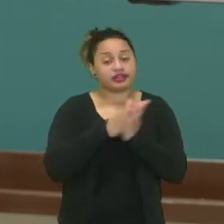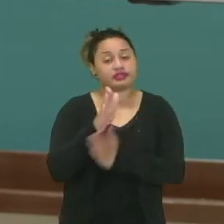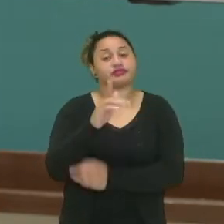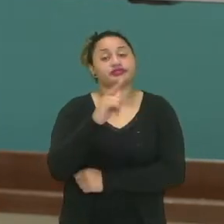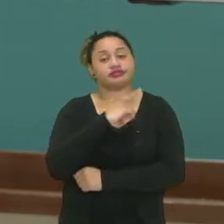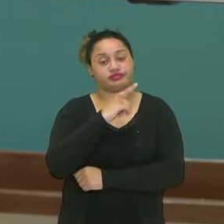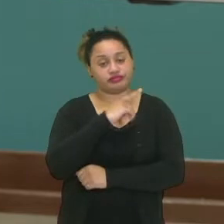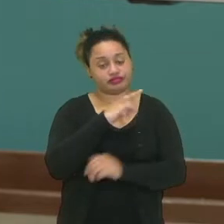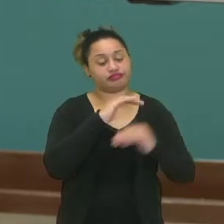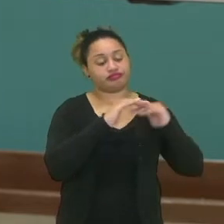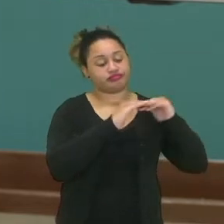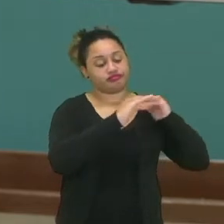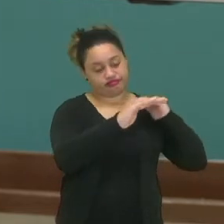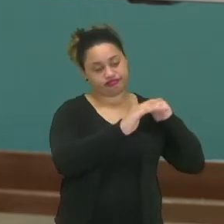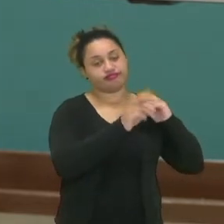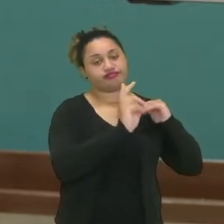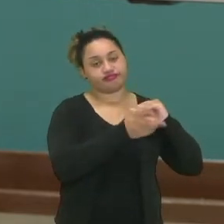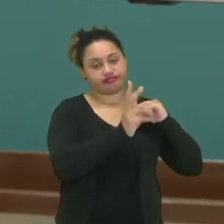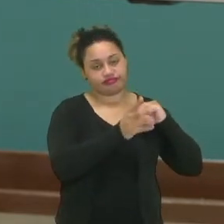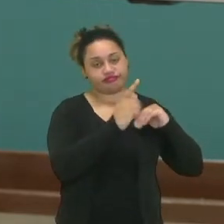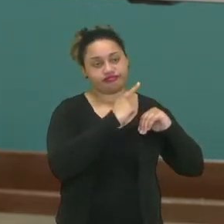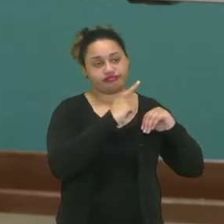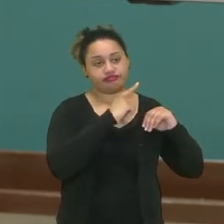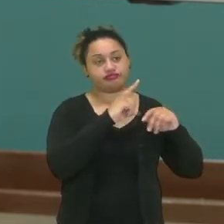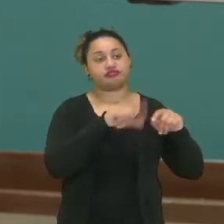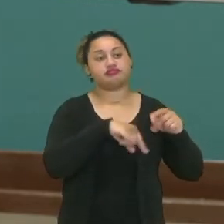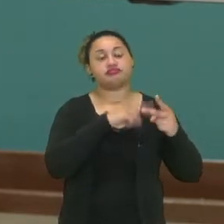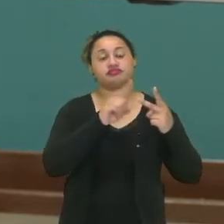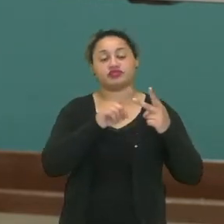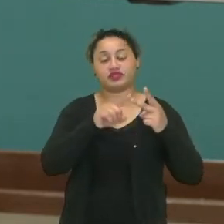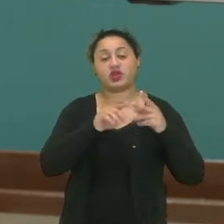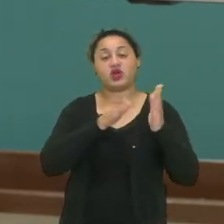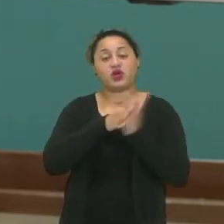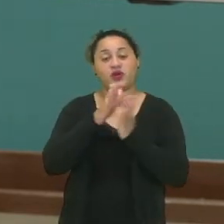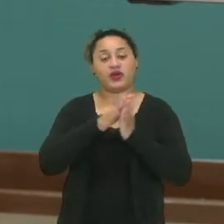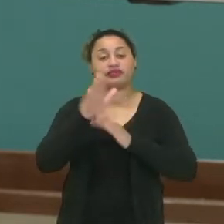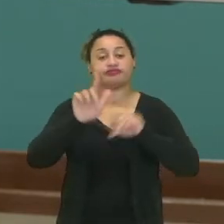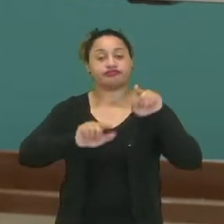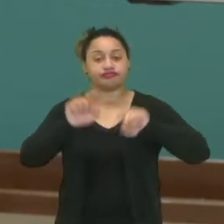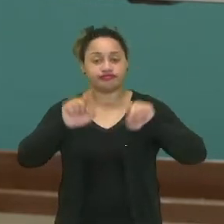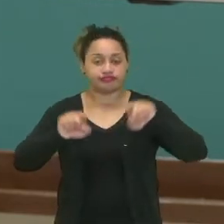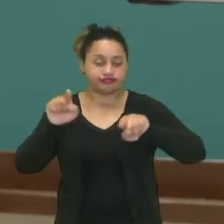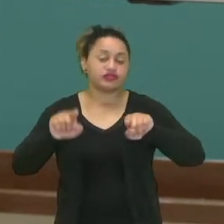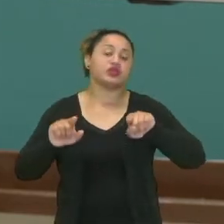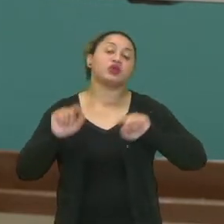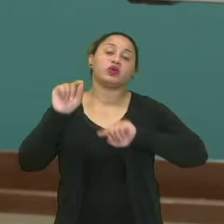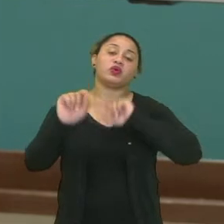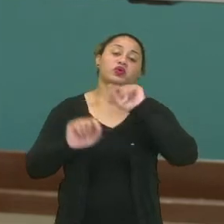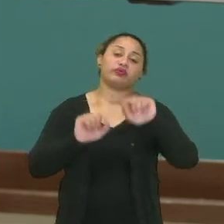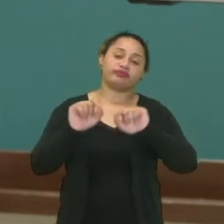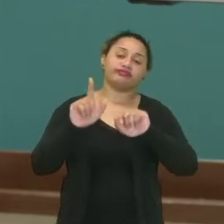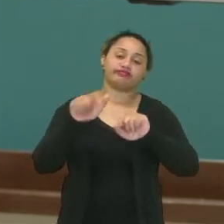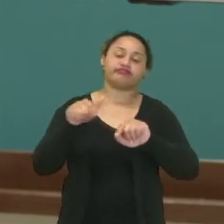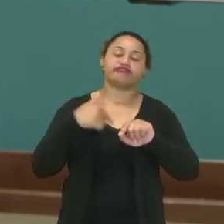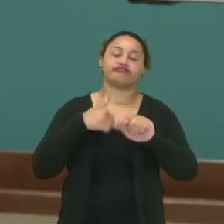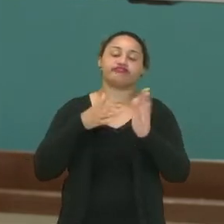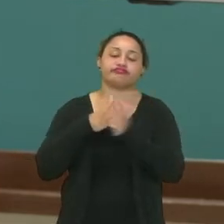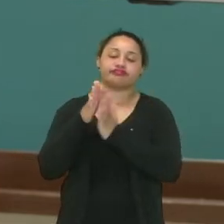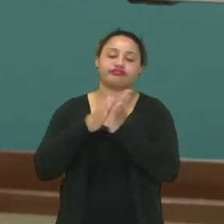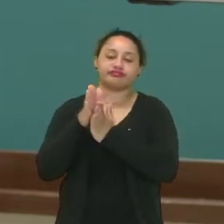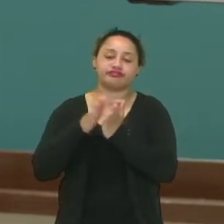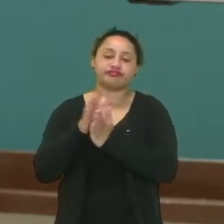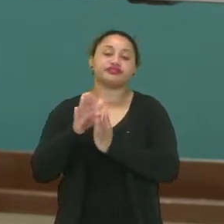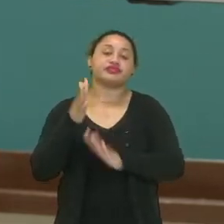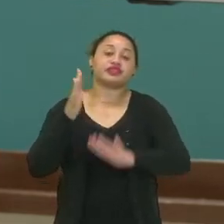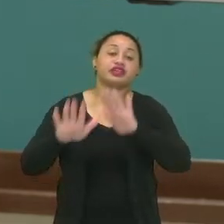chamadas despesas fixas, né? Já as despesas variáveis, os custos variáveis, são aqueles custos que vão